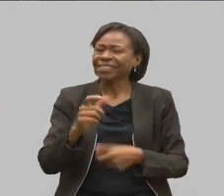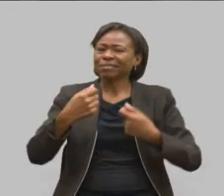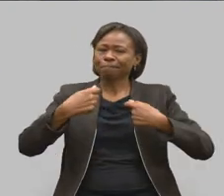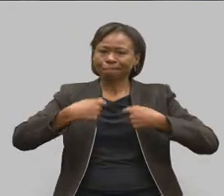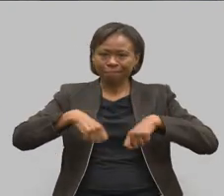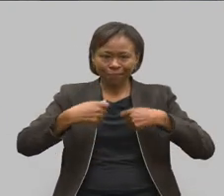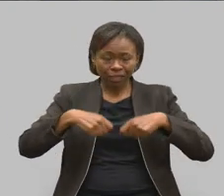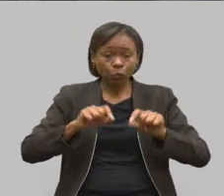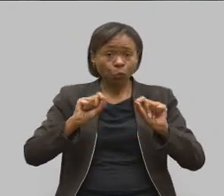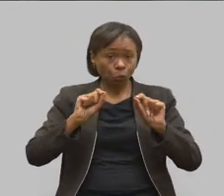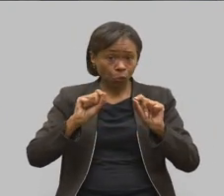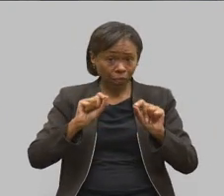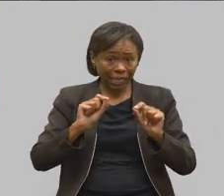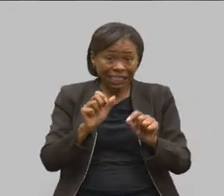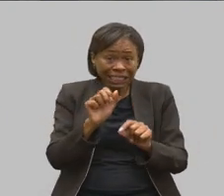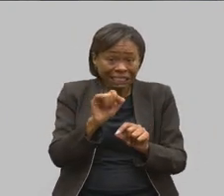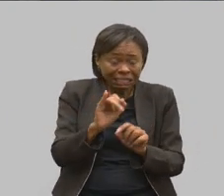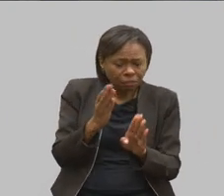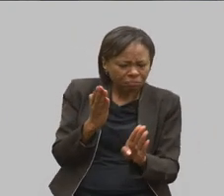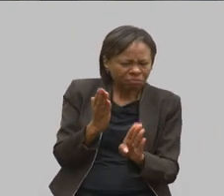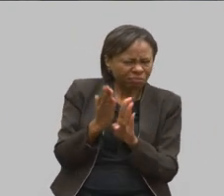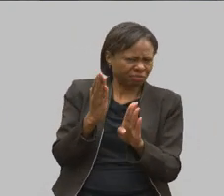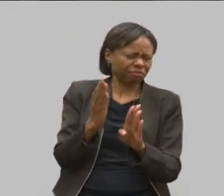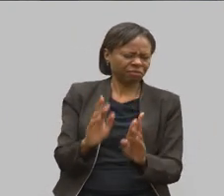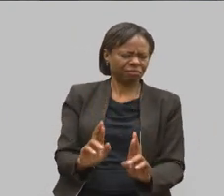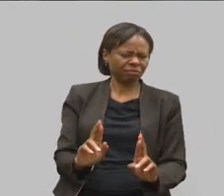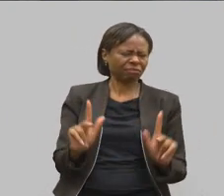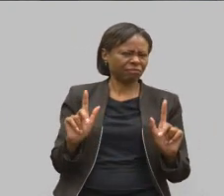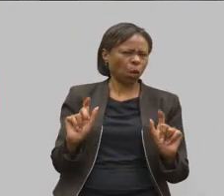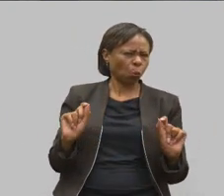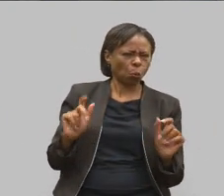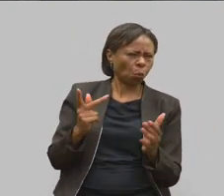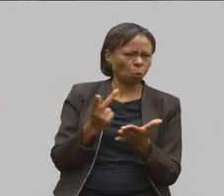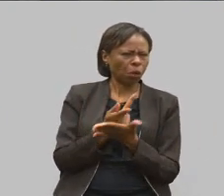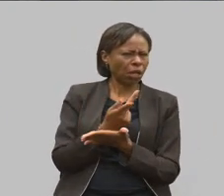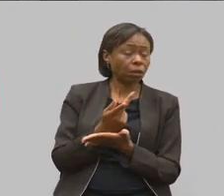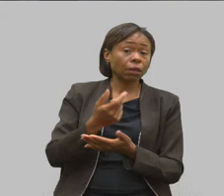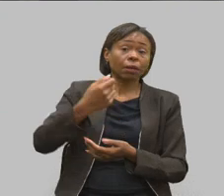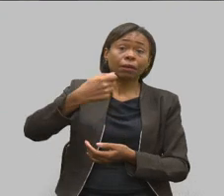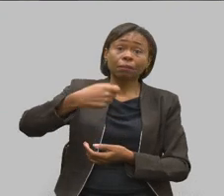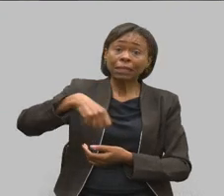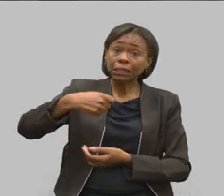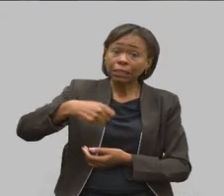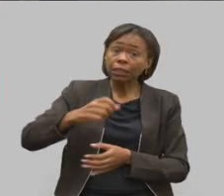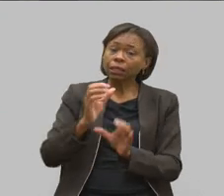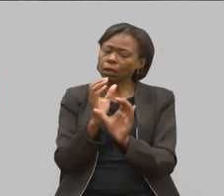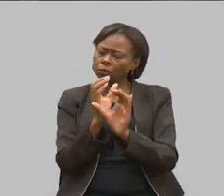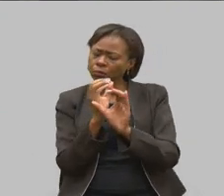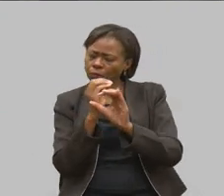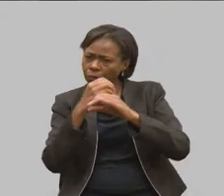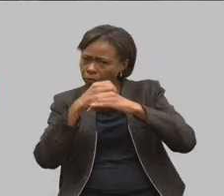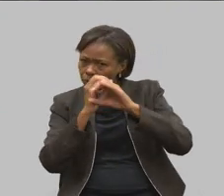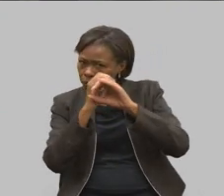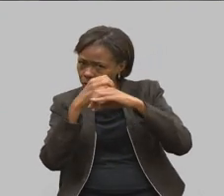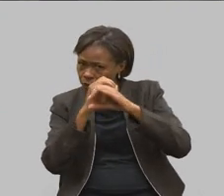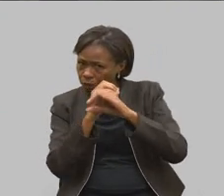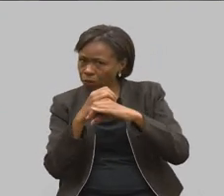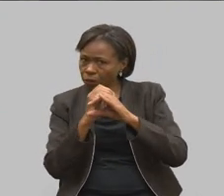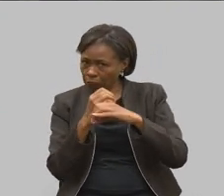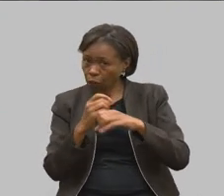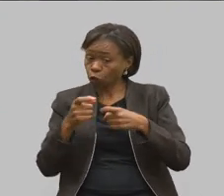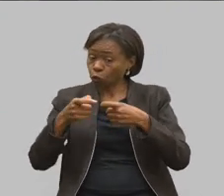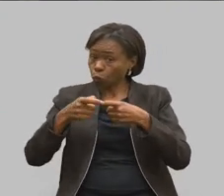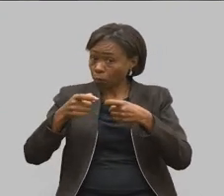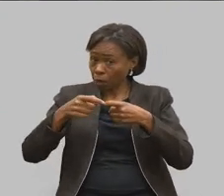depois que tem essa alteração identificada seja feita uma avaliação é Clínica e